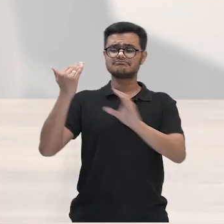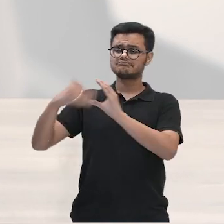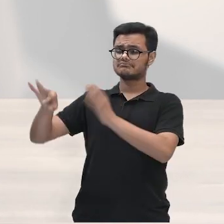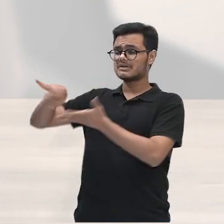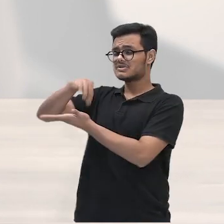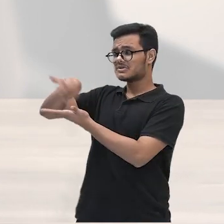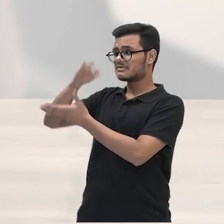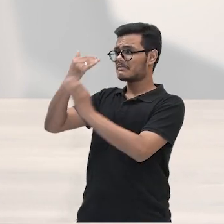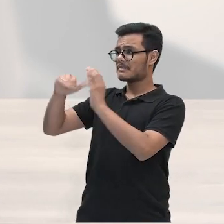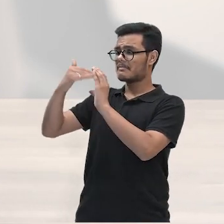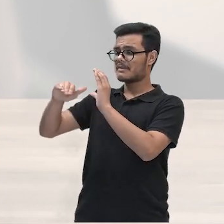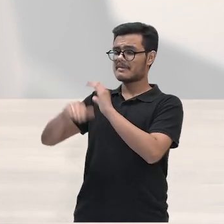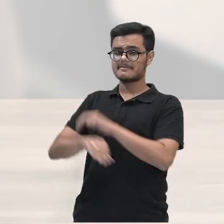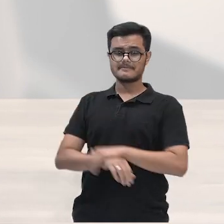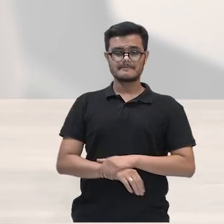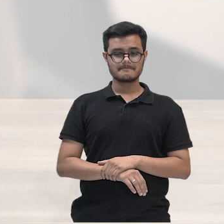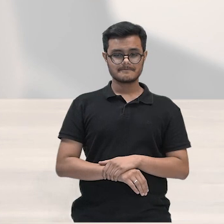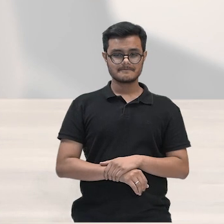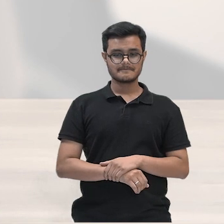alguns e-mails.